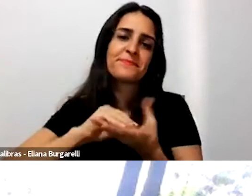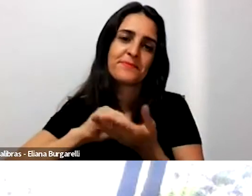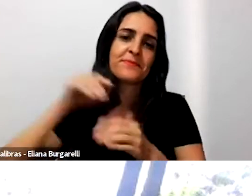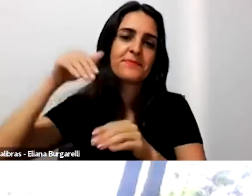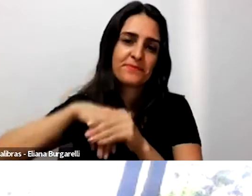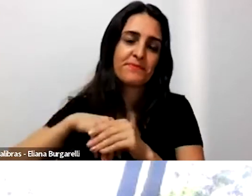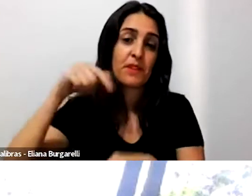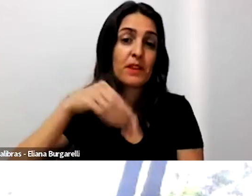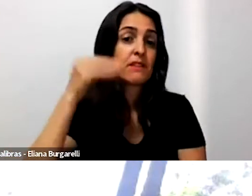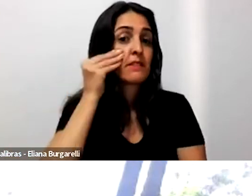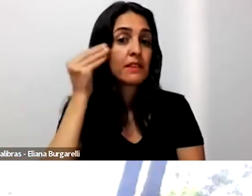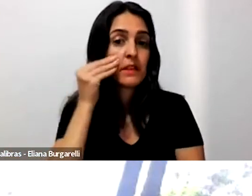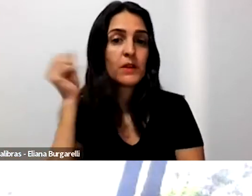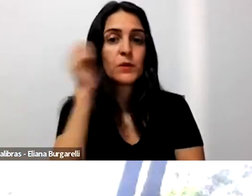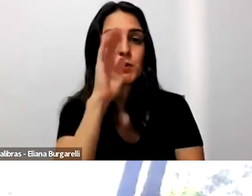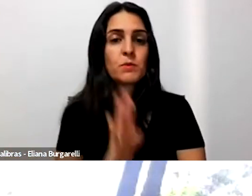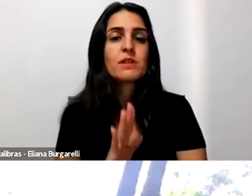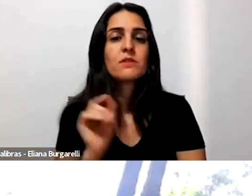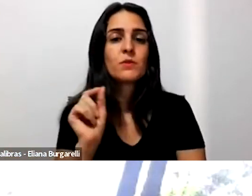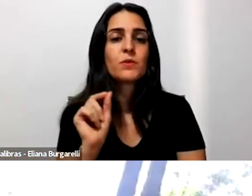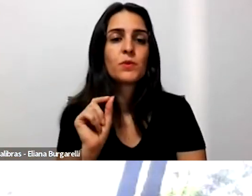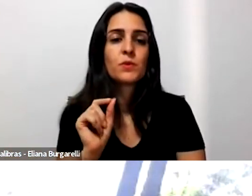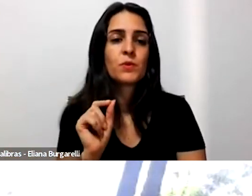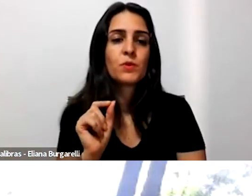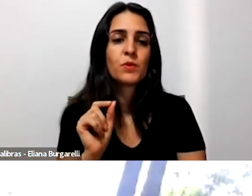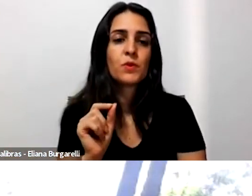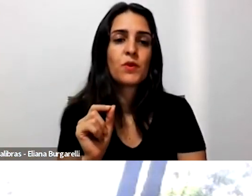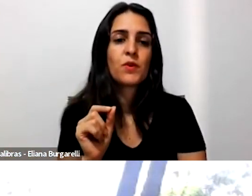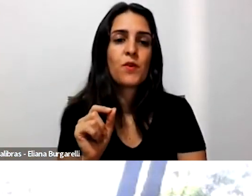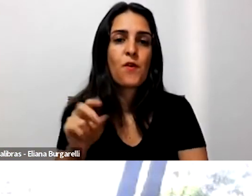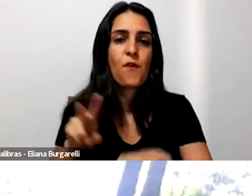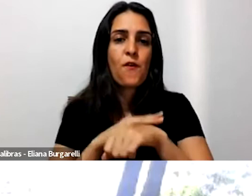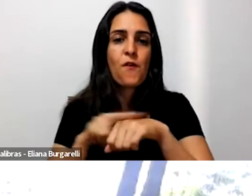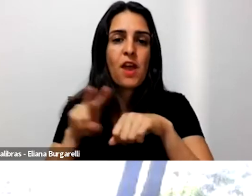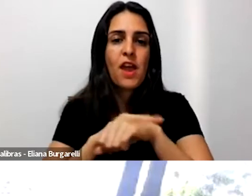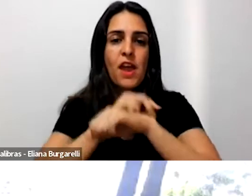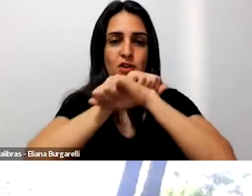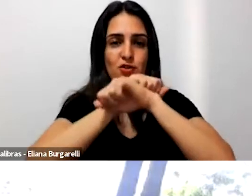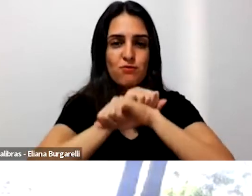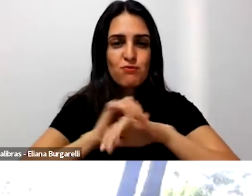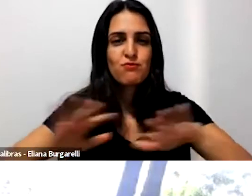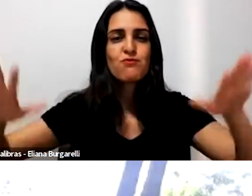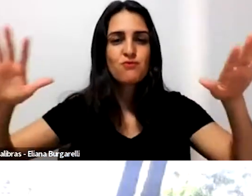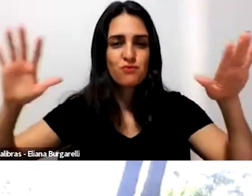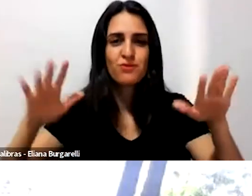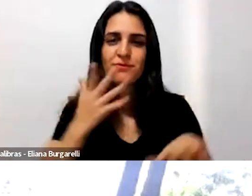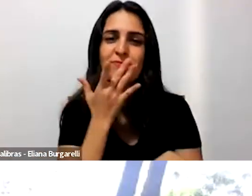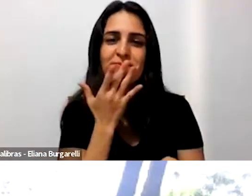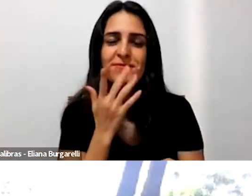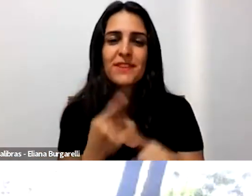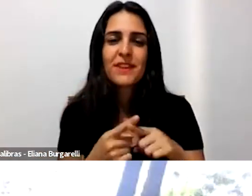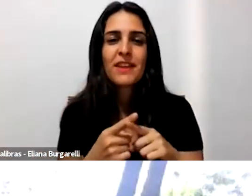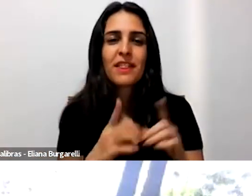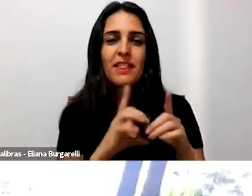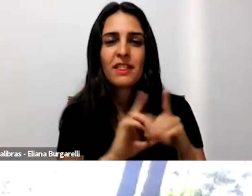realmente, porque a gente vai continuar precisando ainda um pouco mais. Temos aí 6 meses antes da nossa